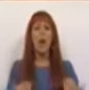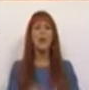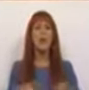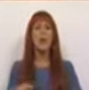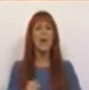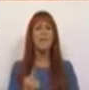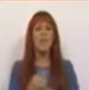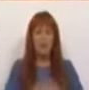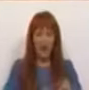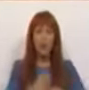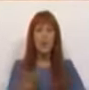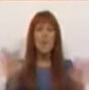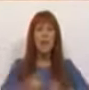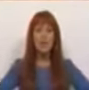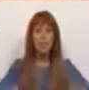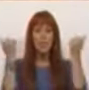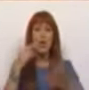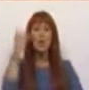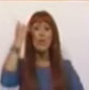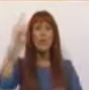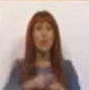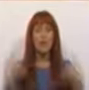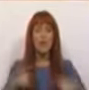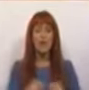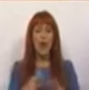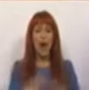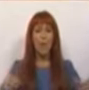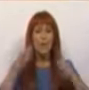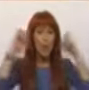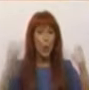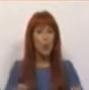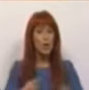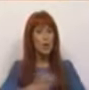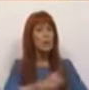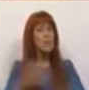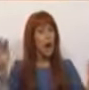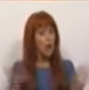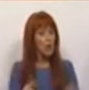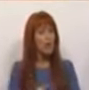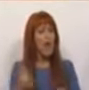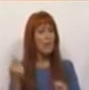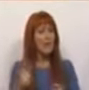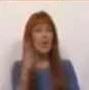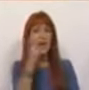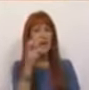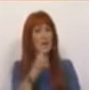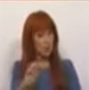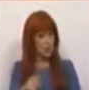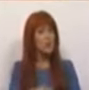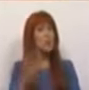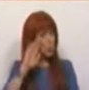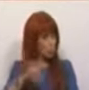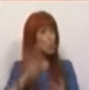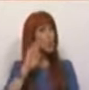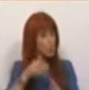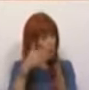onde se deverá conseguir, mais e melhor no futuro, conter aumentos e potenciar reduções de preços na energia. São